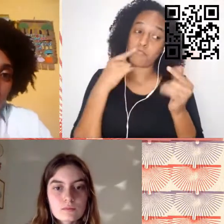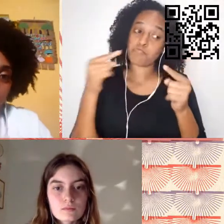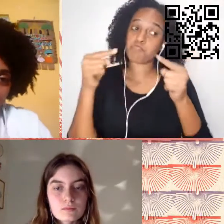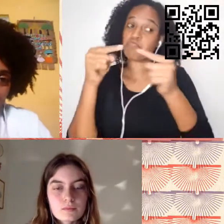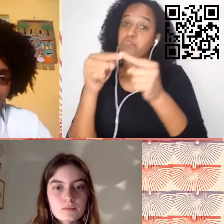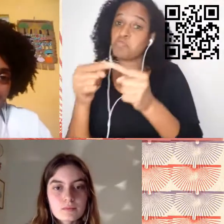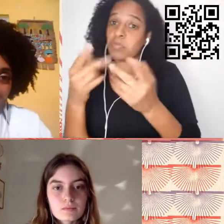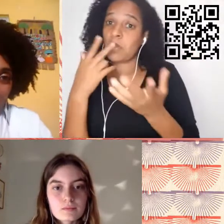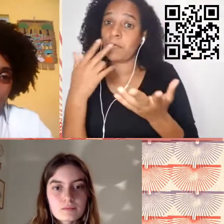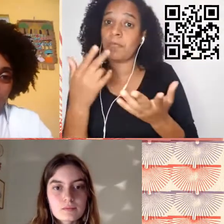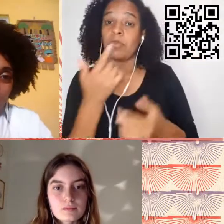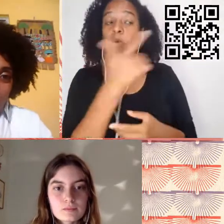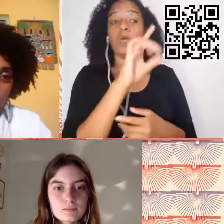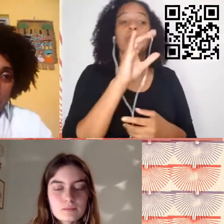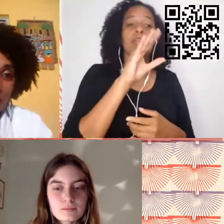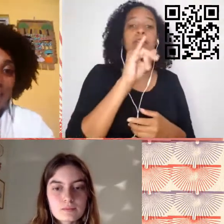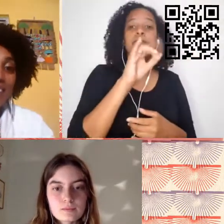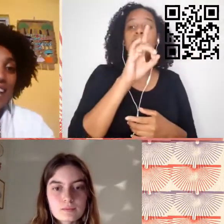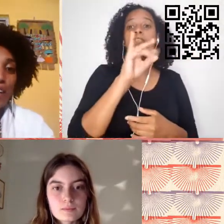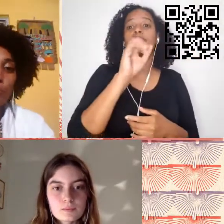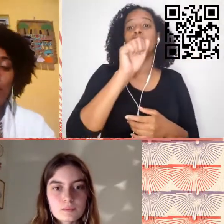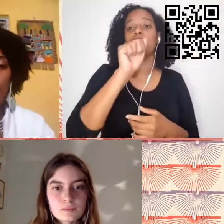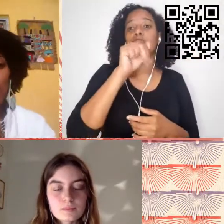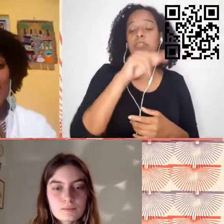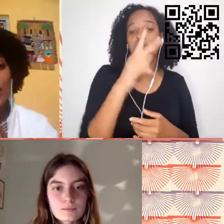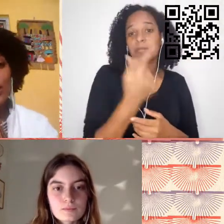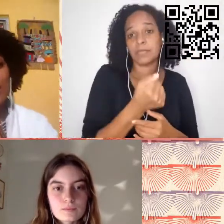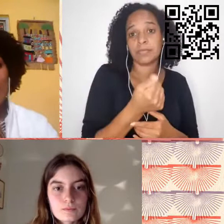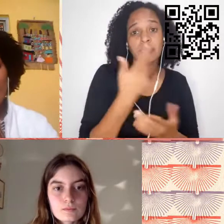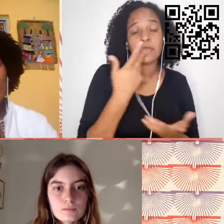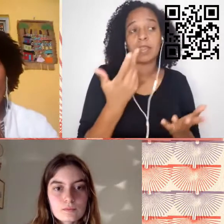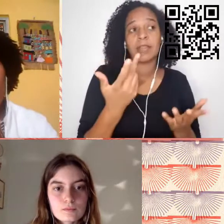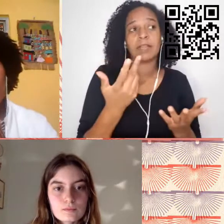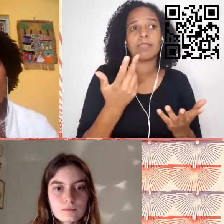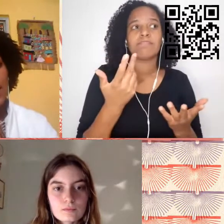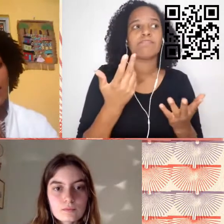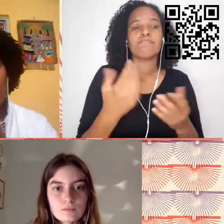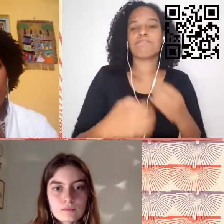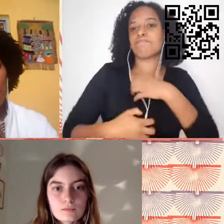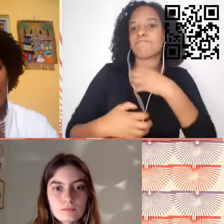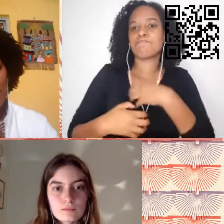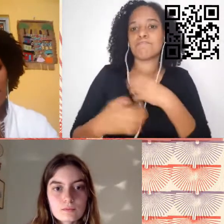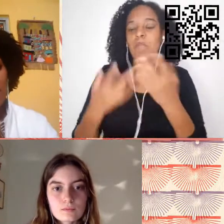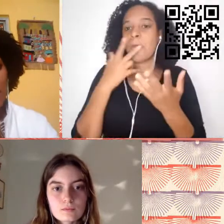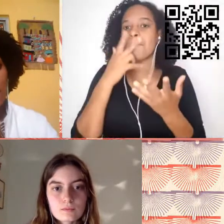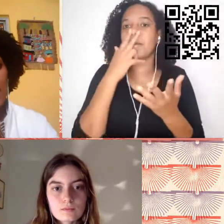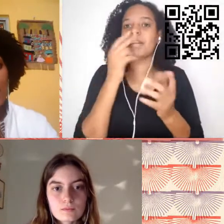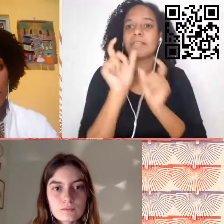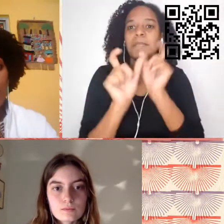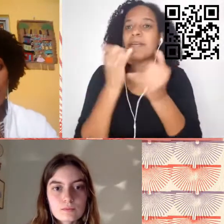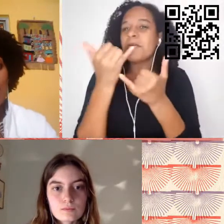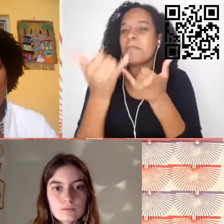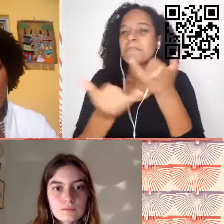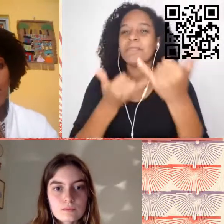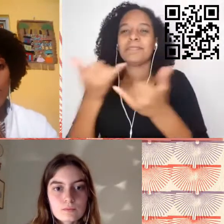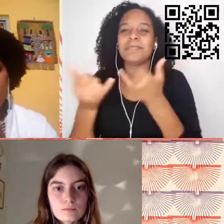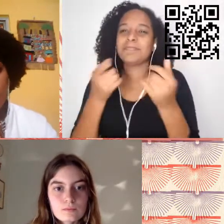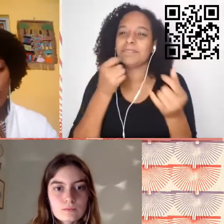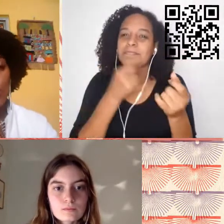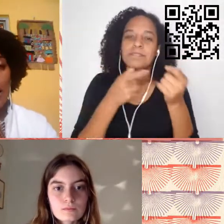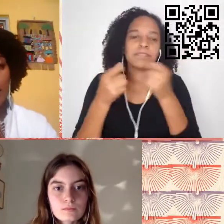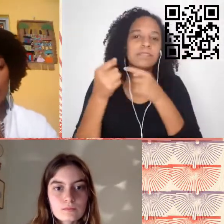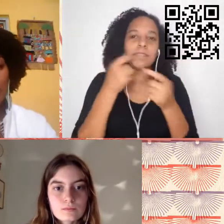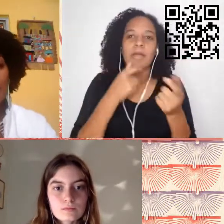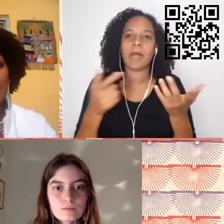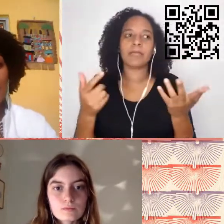a Cidinha Silva, que traz uma estilística que ela brinca com a palavra, ela brinca com esse ser, com